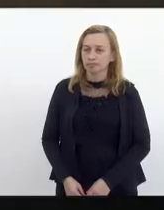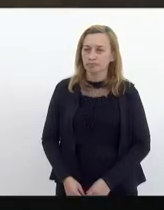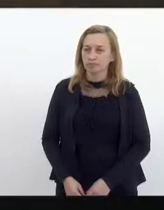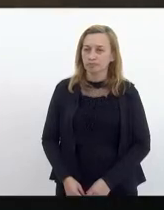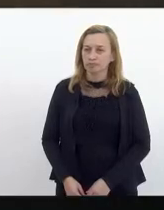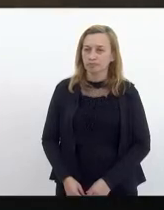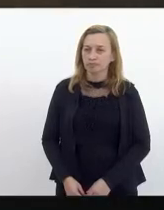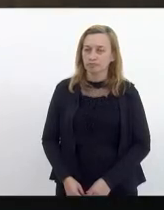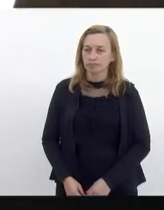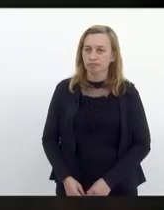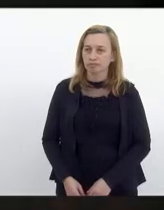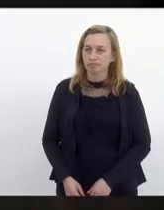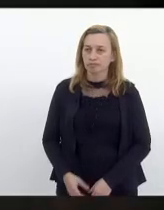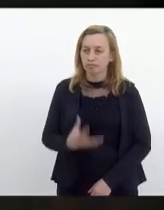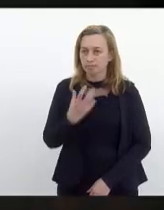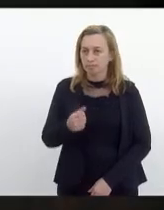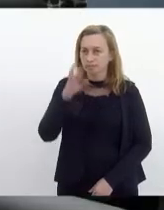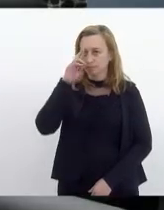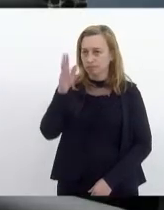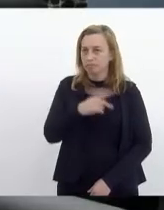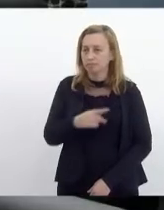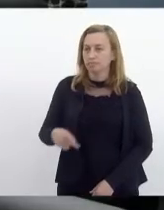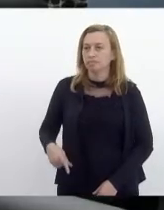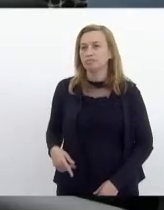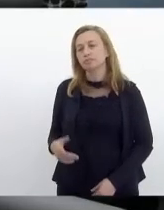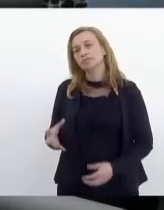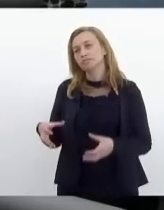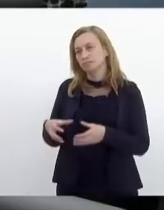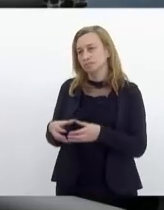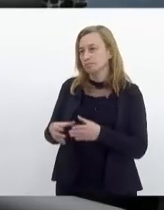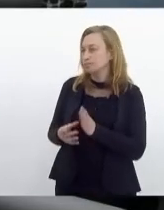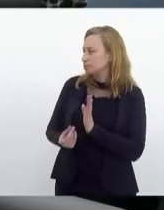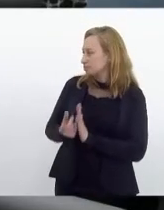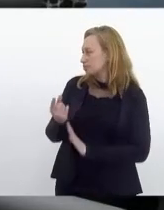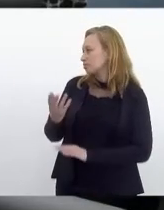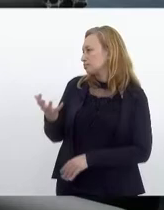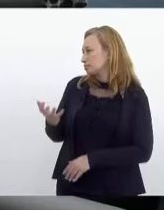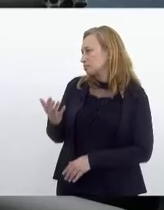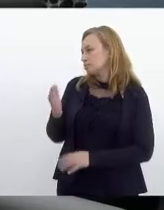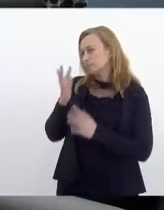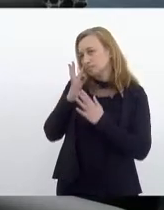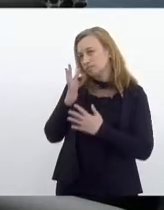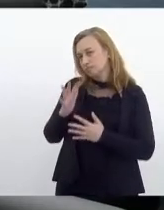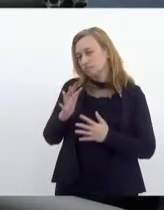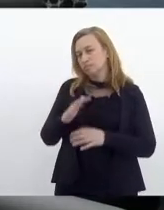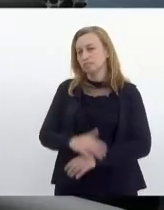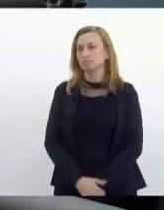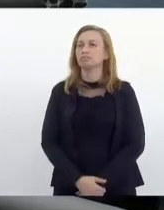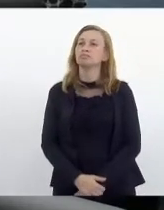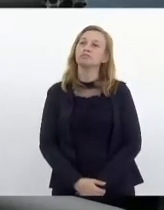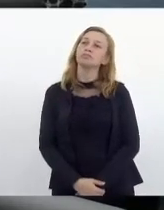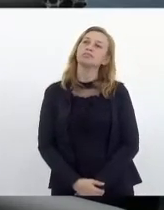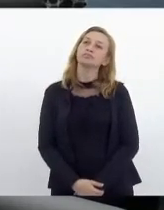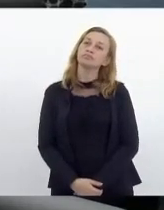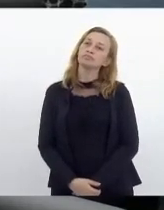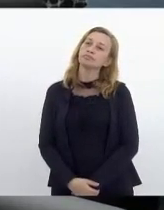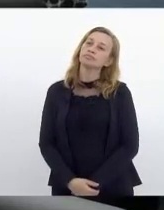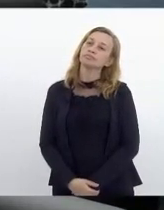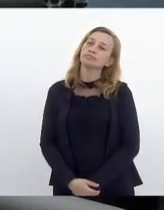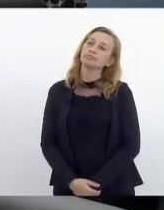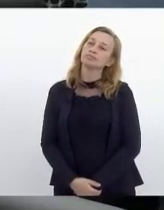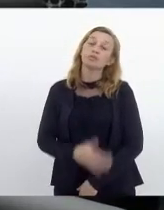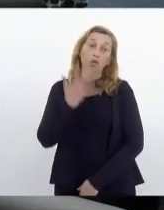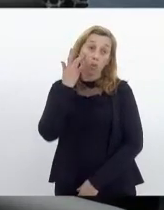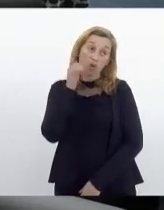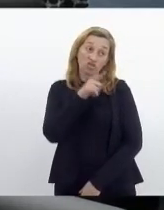Favorável, presidente. Presidente, pela Comissão de Orçamento, eu queria fazer uma observação. Por favor. Eu acho